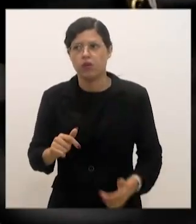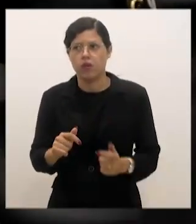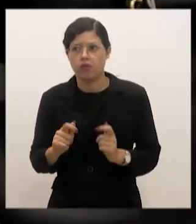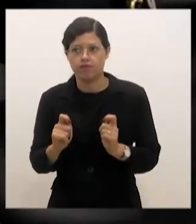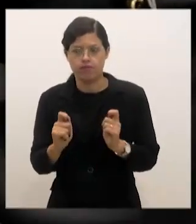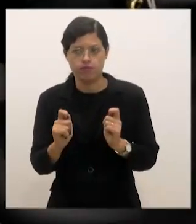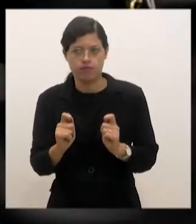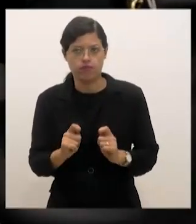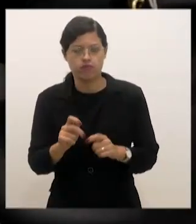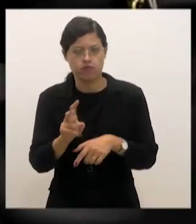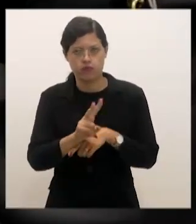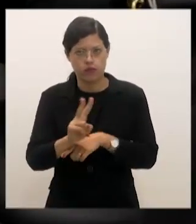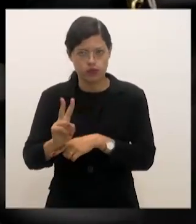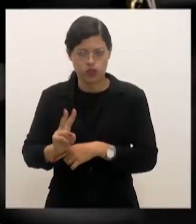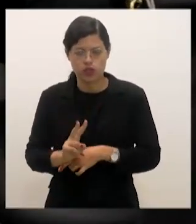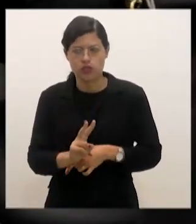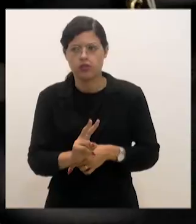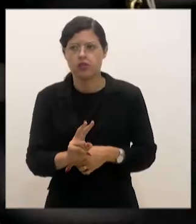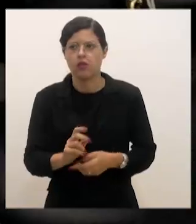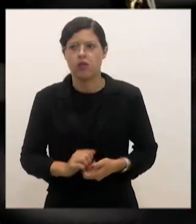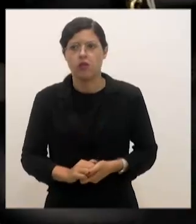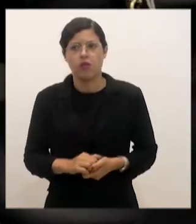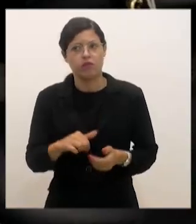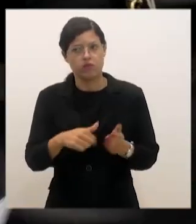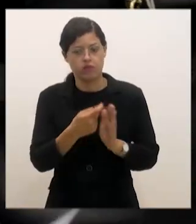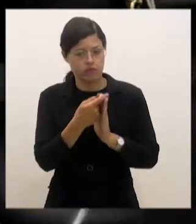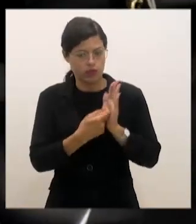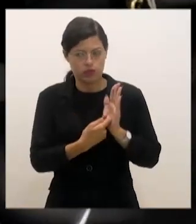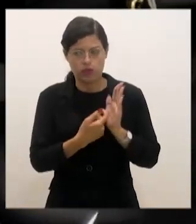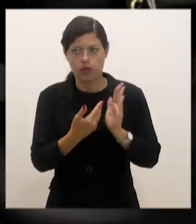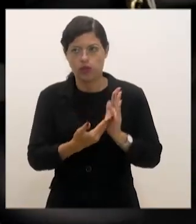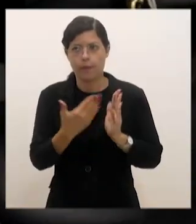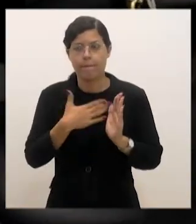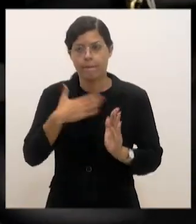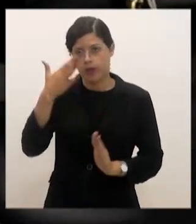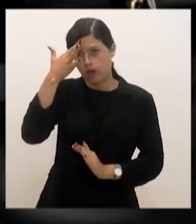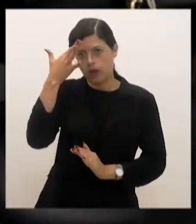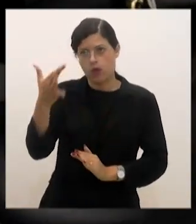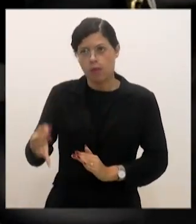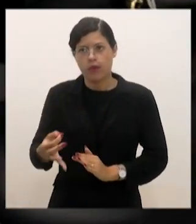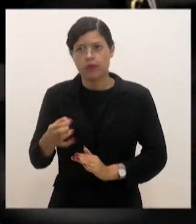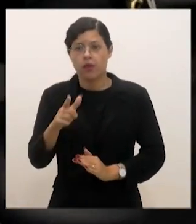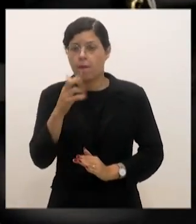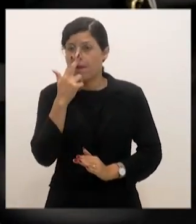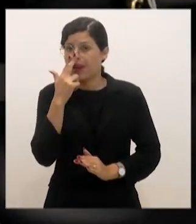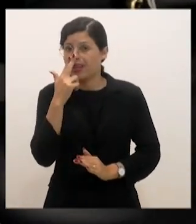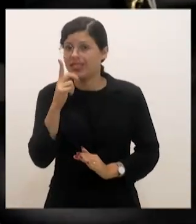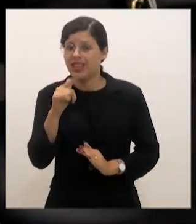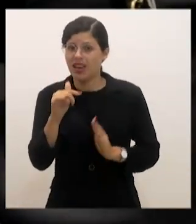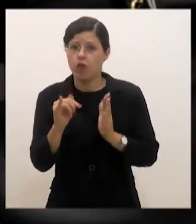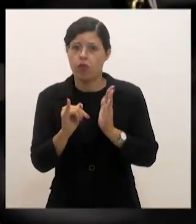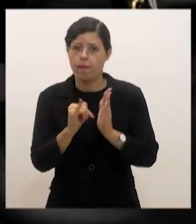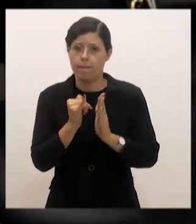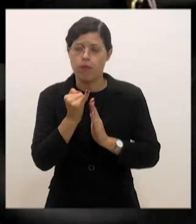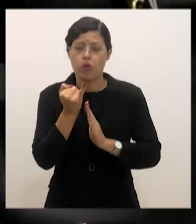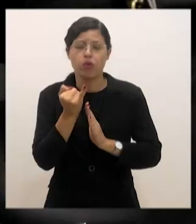prestada na fiscalização. E do jeito que está aqui, no meu entendimento, ela vira imposto, porque não tem como